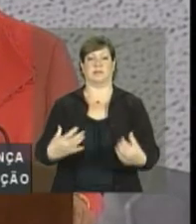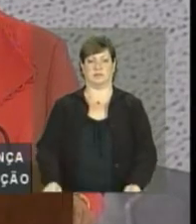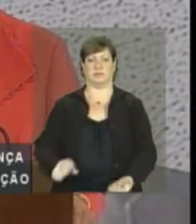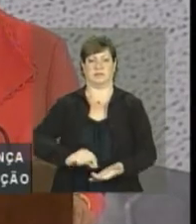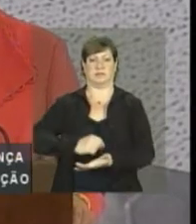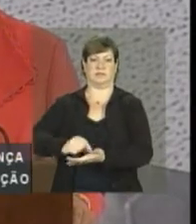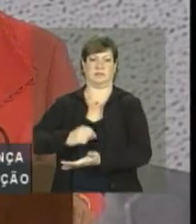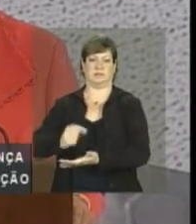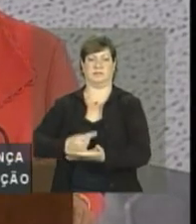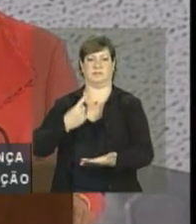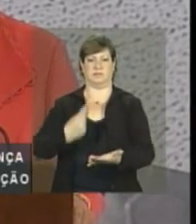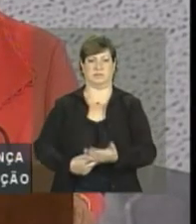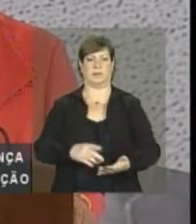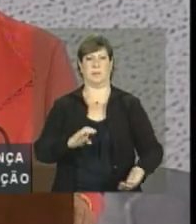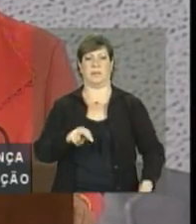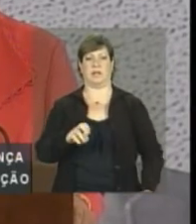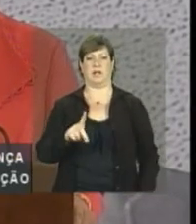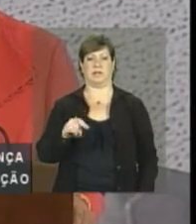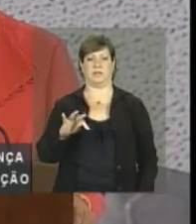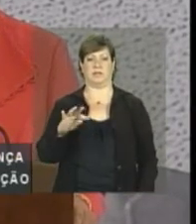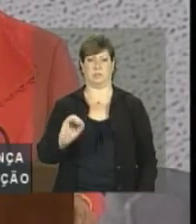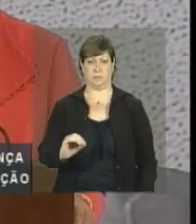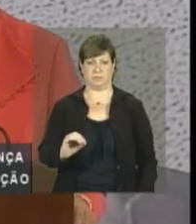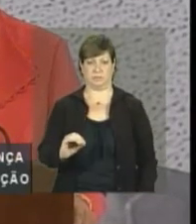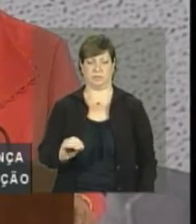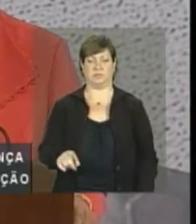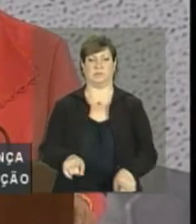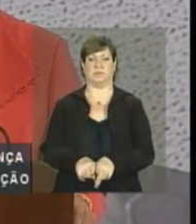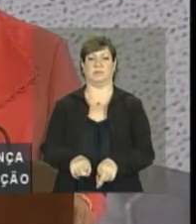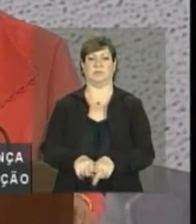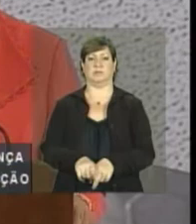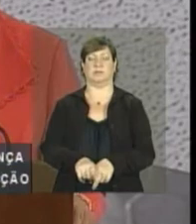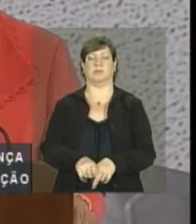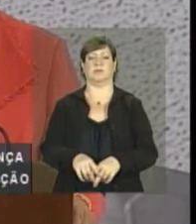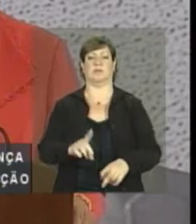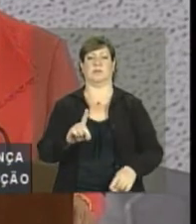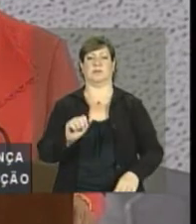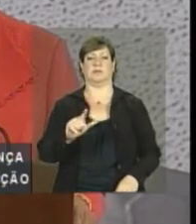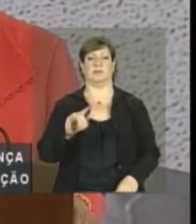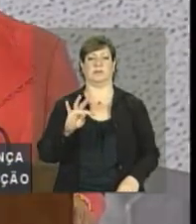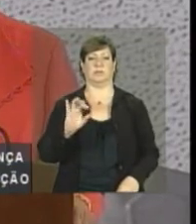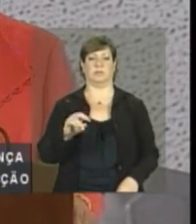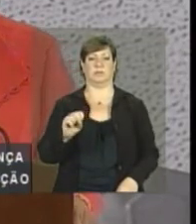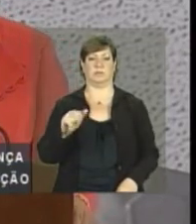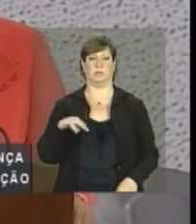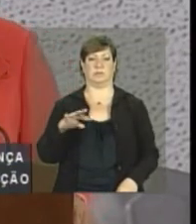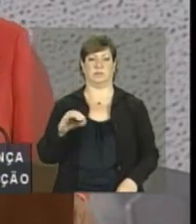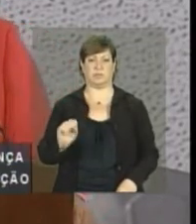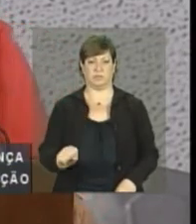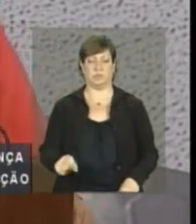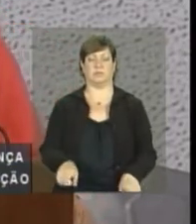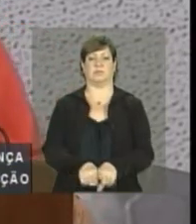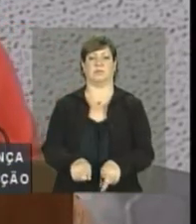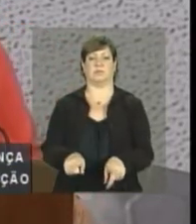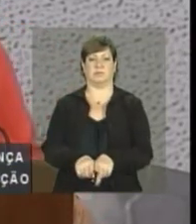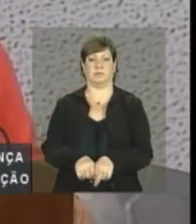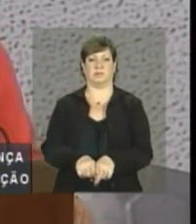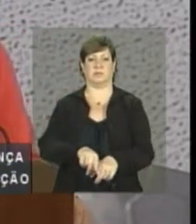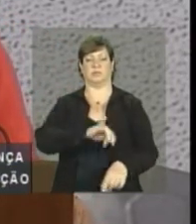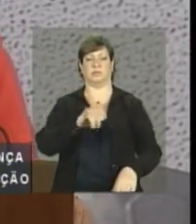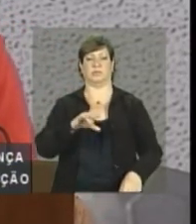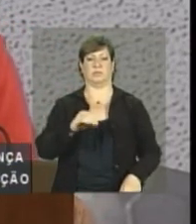firmado, Benedito Barbosa da Silva, da Odebrecht, Dalton Santos, da Camargo Correia,